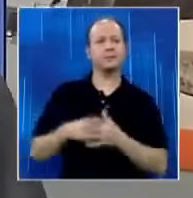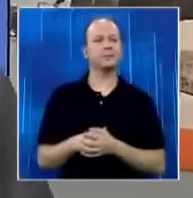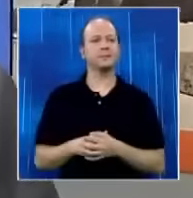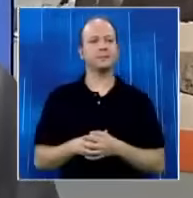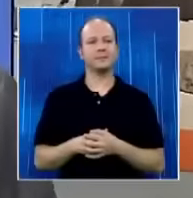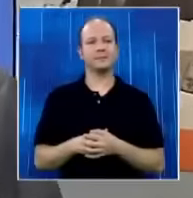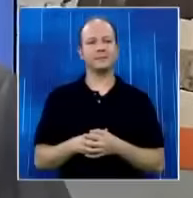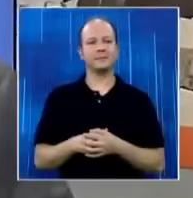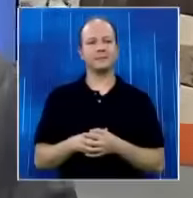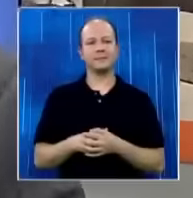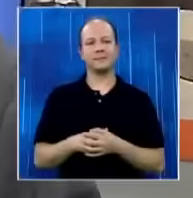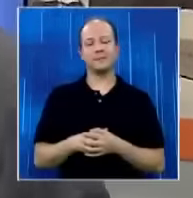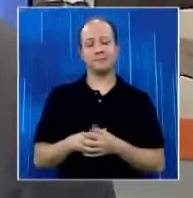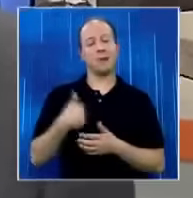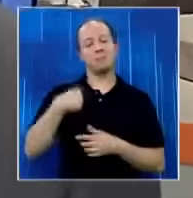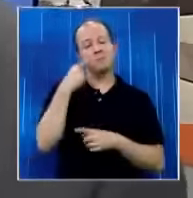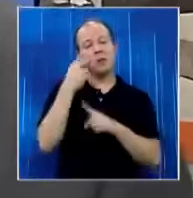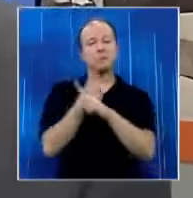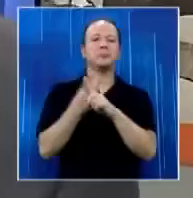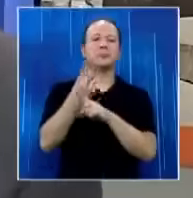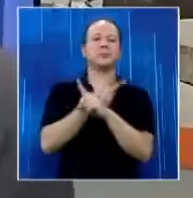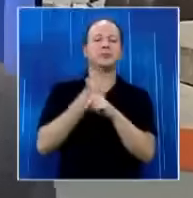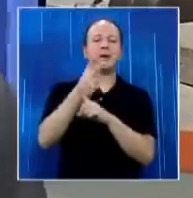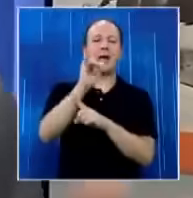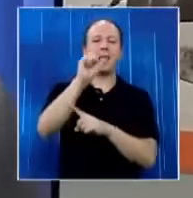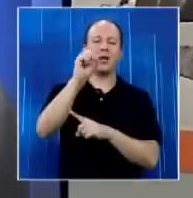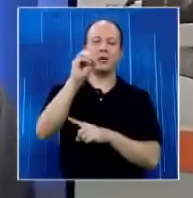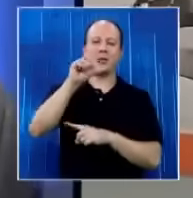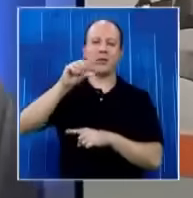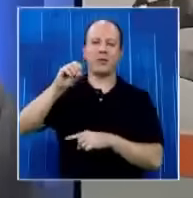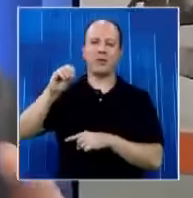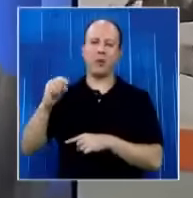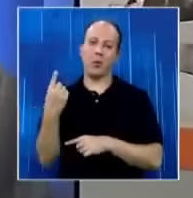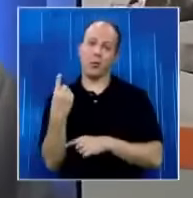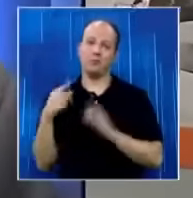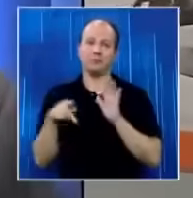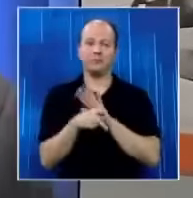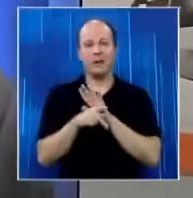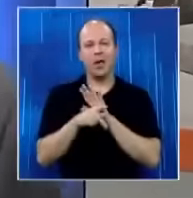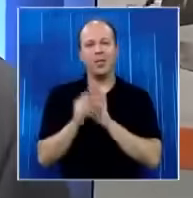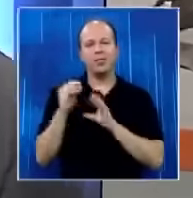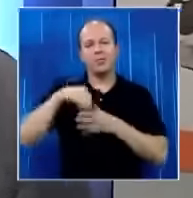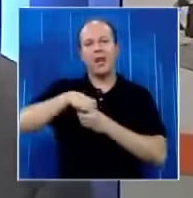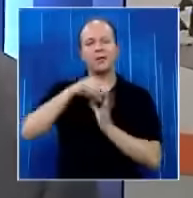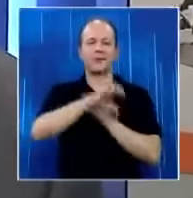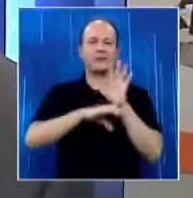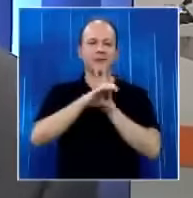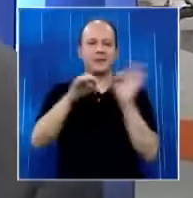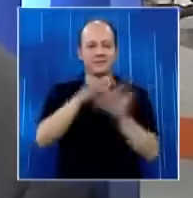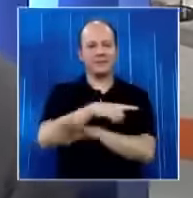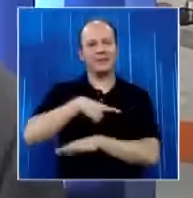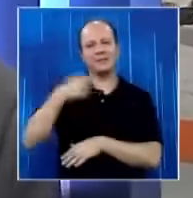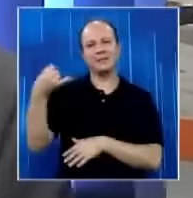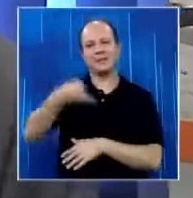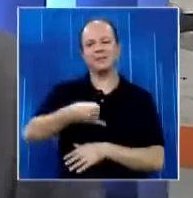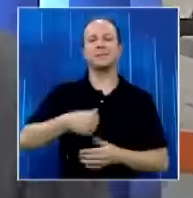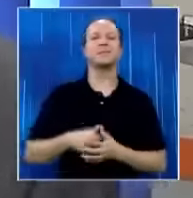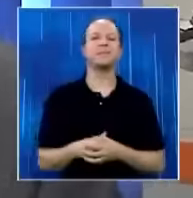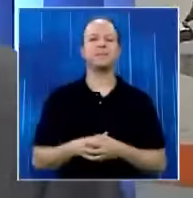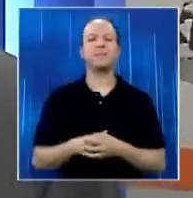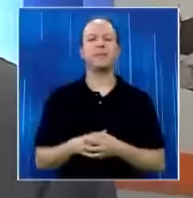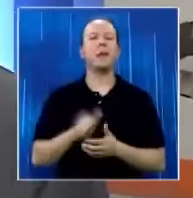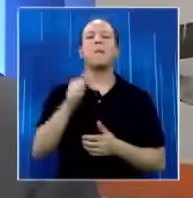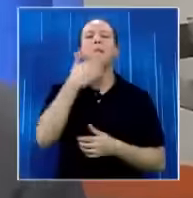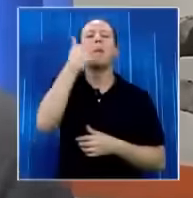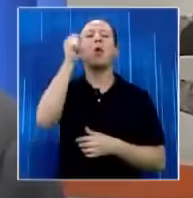E aí a gente vai buscar o ISO 9001. Eu acho que dentro desse conceito... Claro. O senhor acha que foi